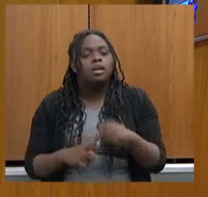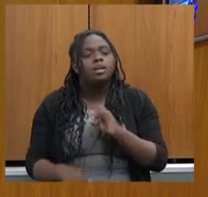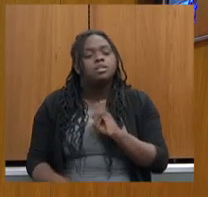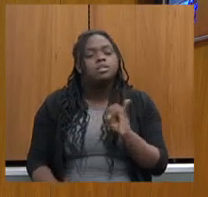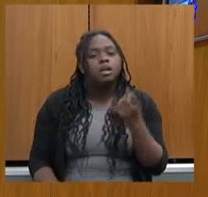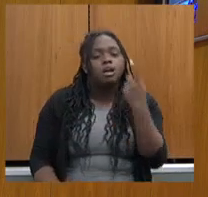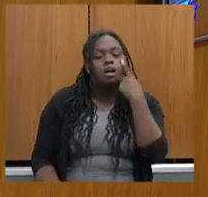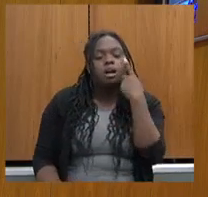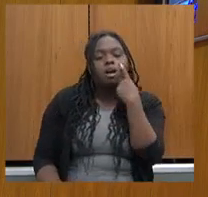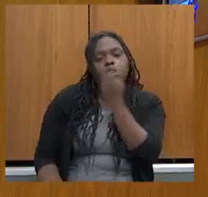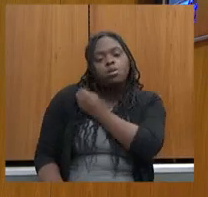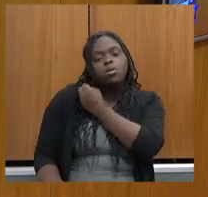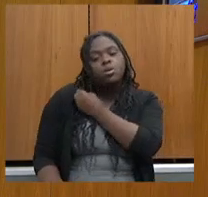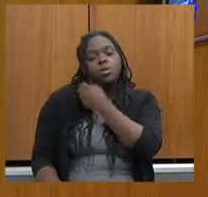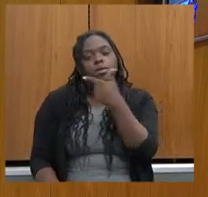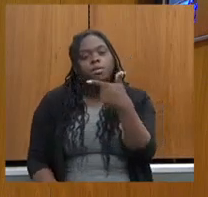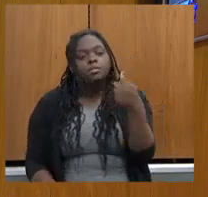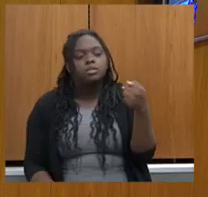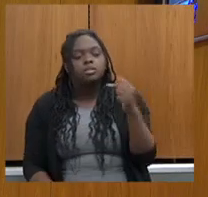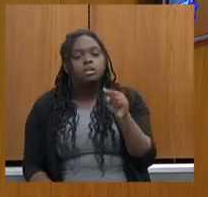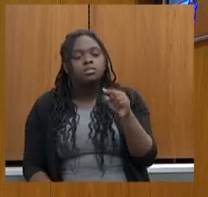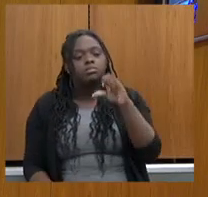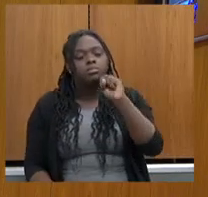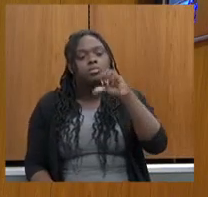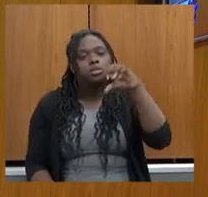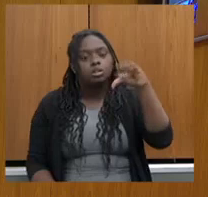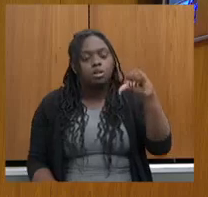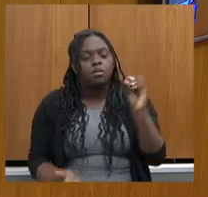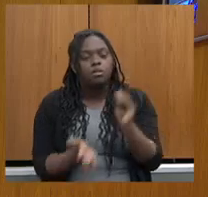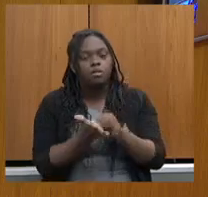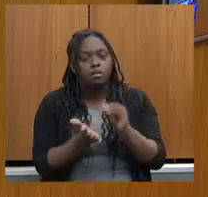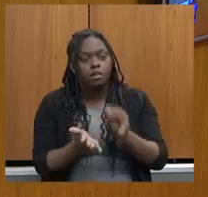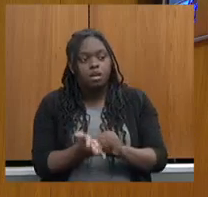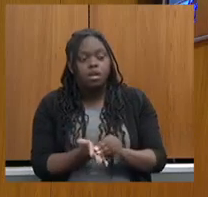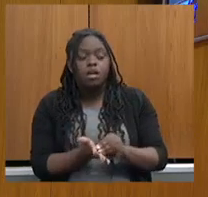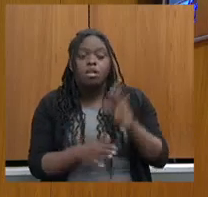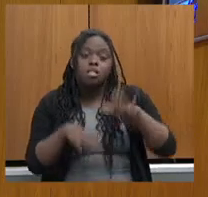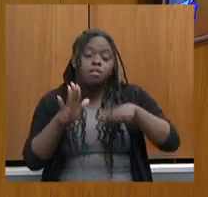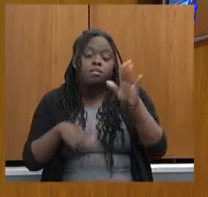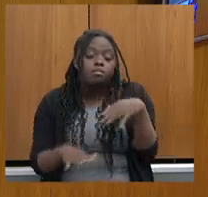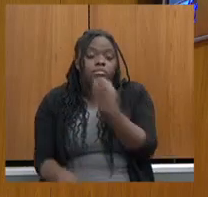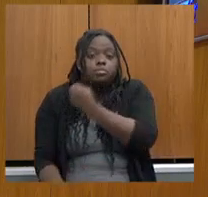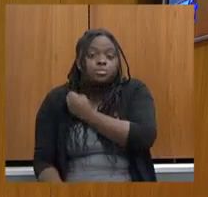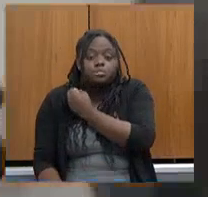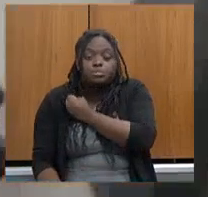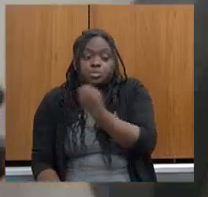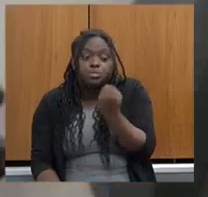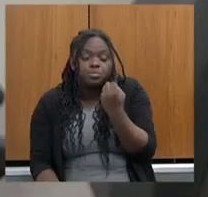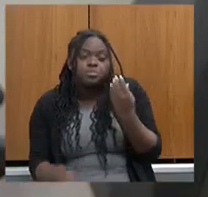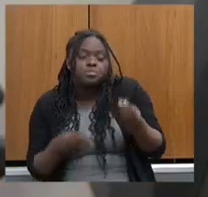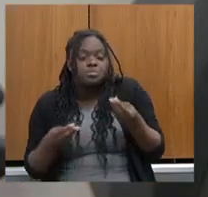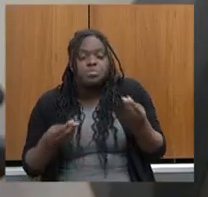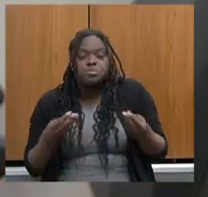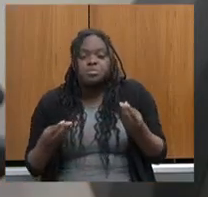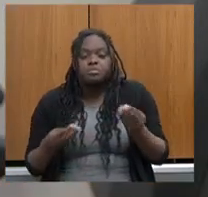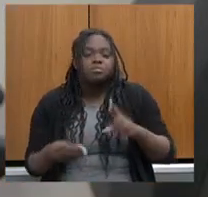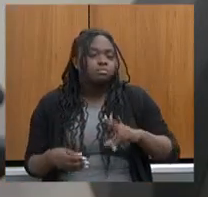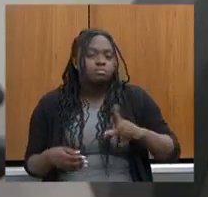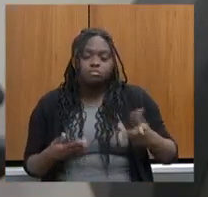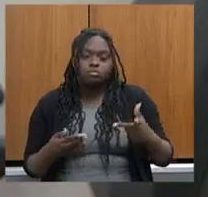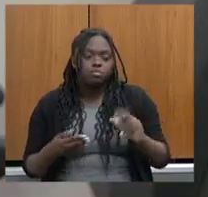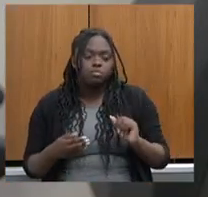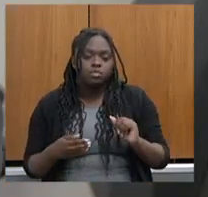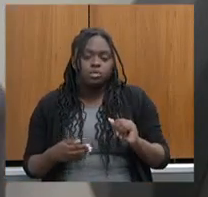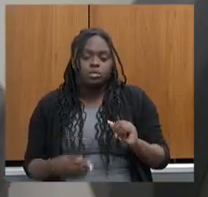gente olha para os números 27.89 de défice efetivo Pode ser que os números não não sejam Doutor família